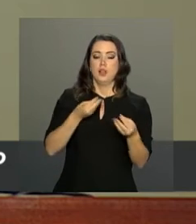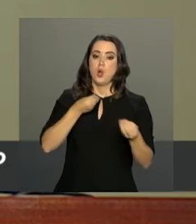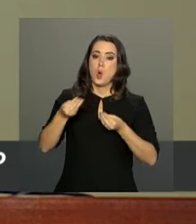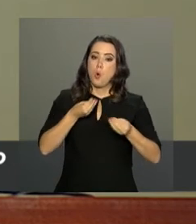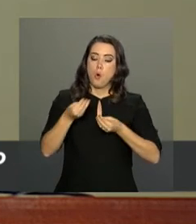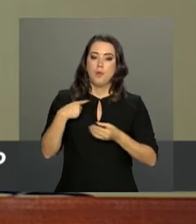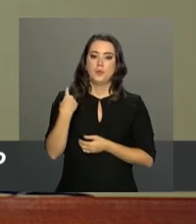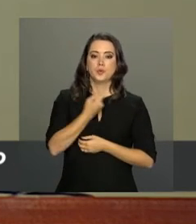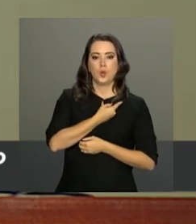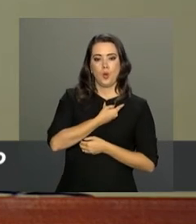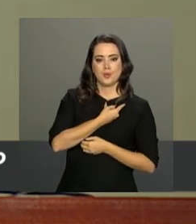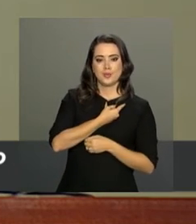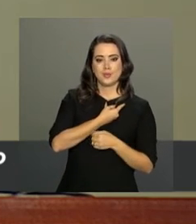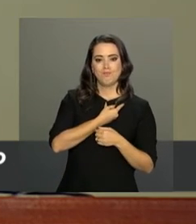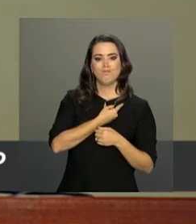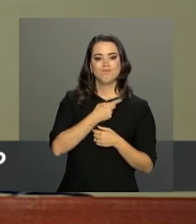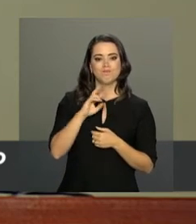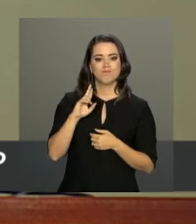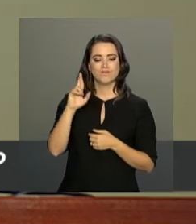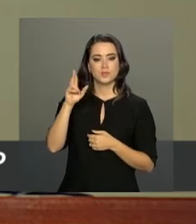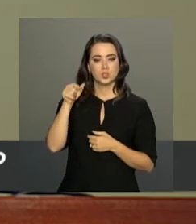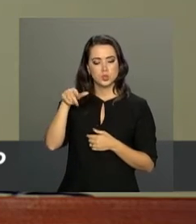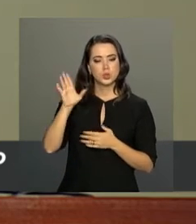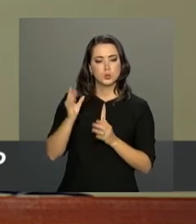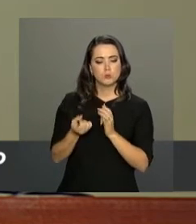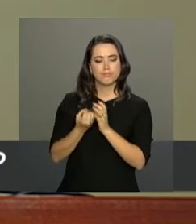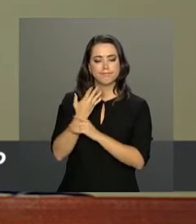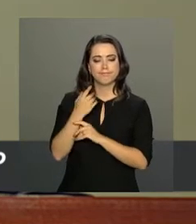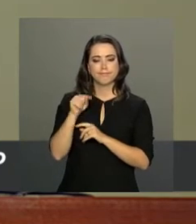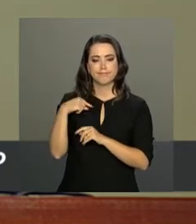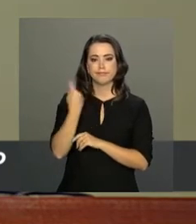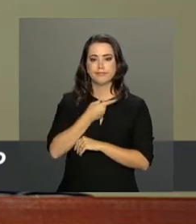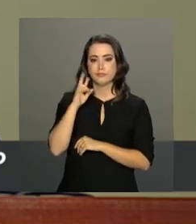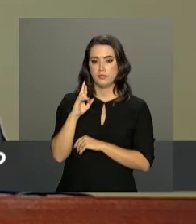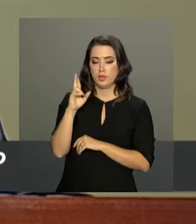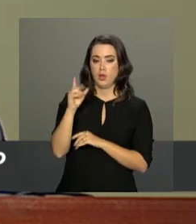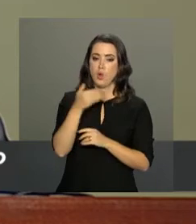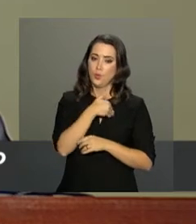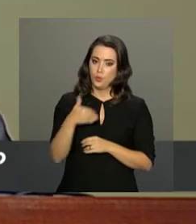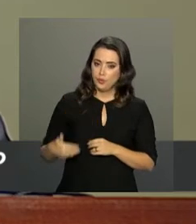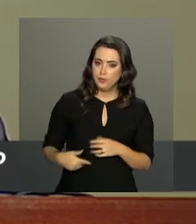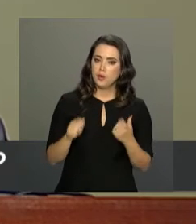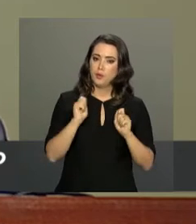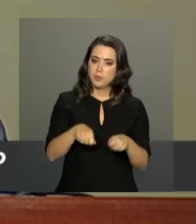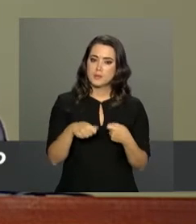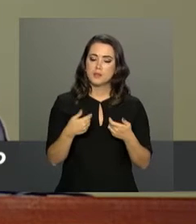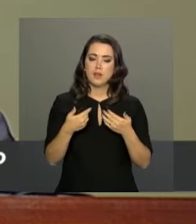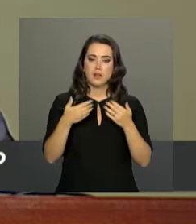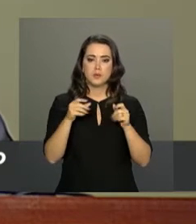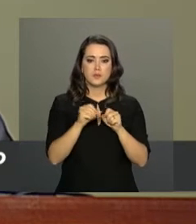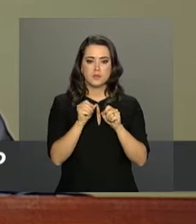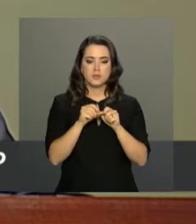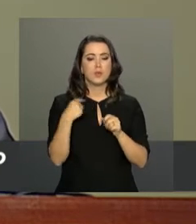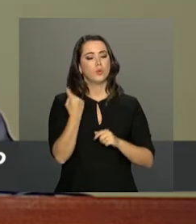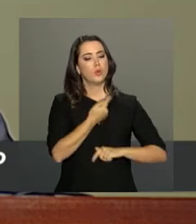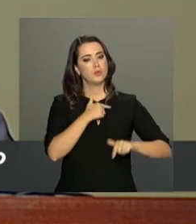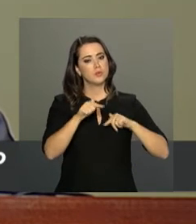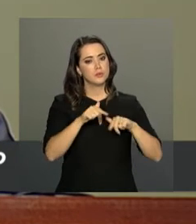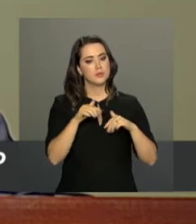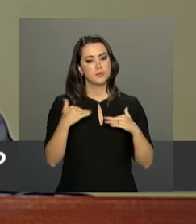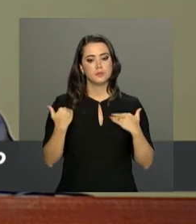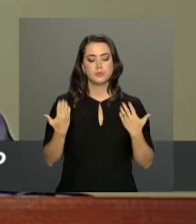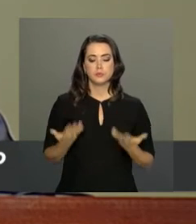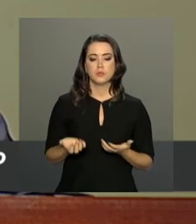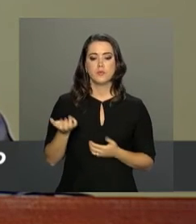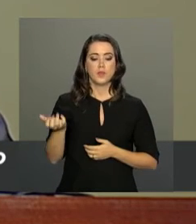para que nós juntos autoridades constituídas possamos bem cumprir os nossos deveres portanto